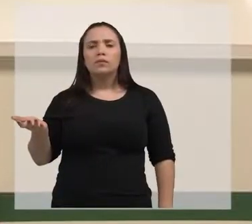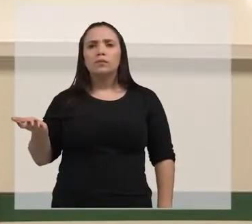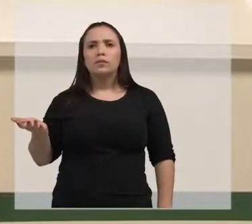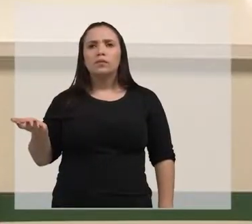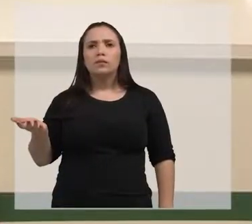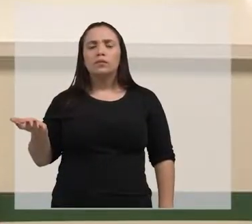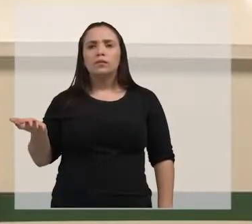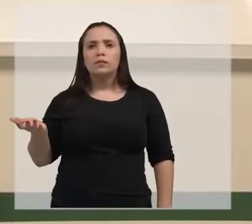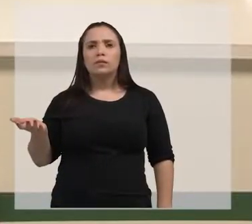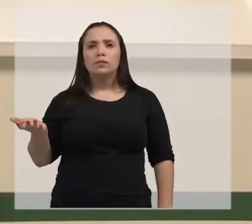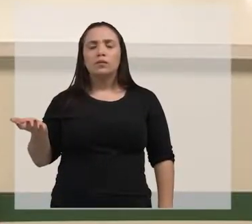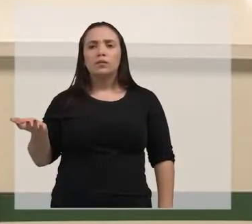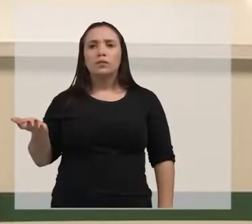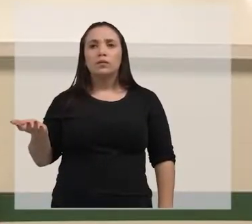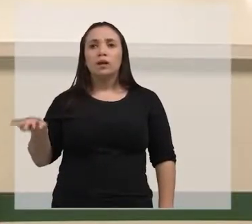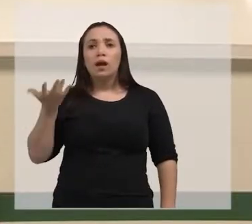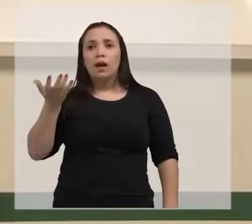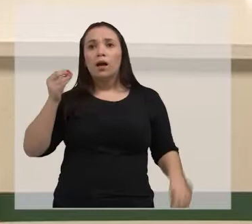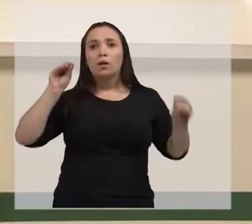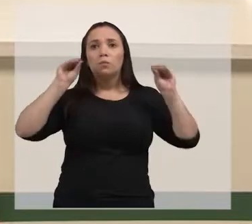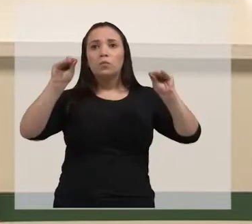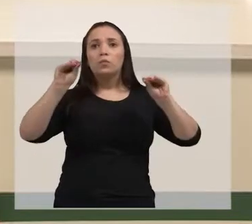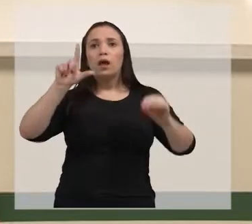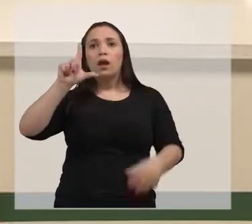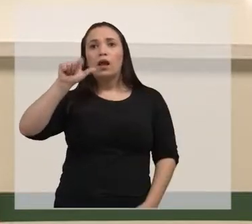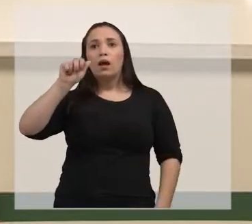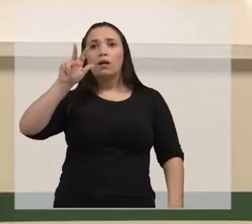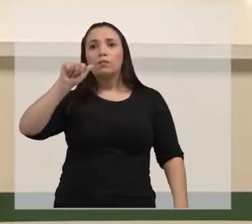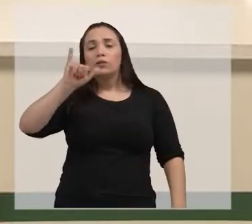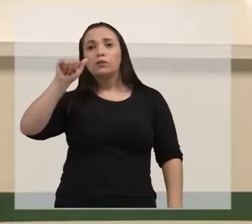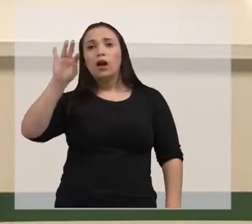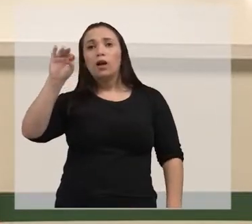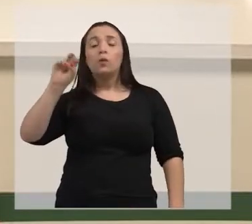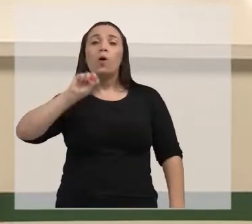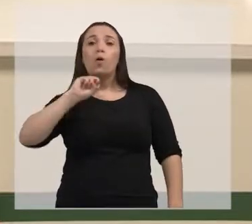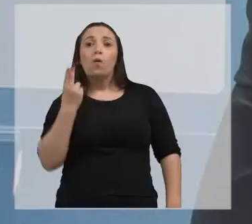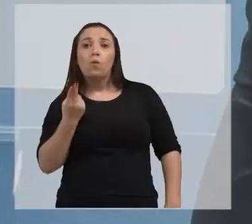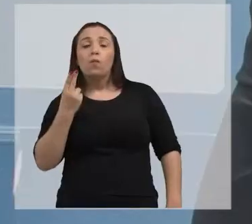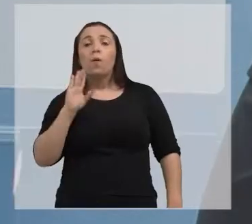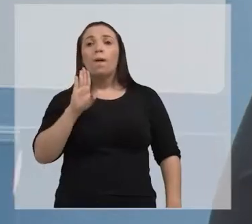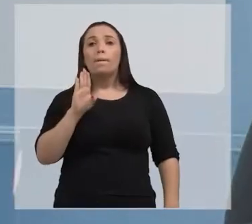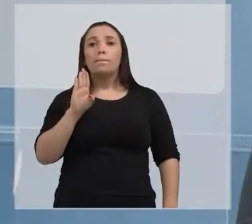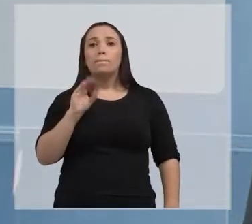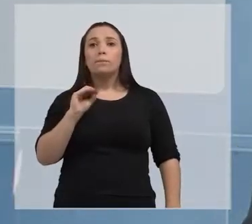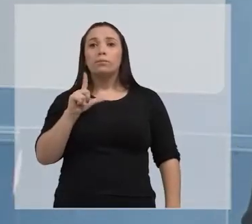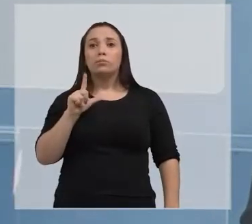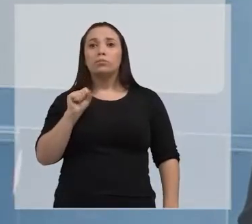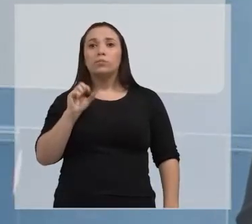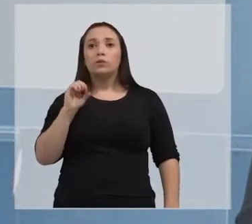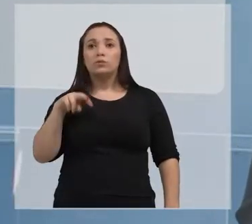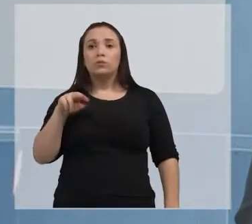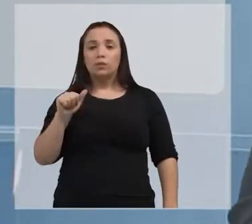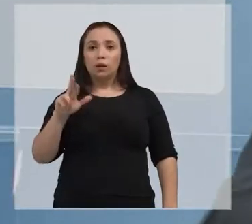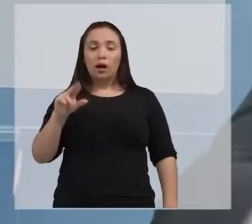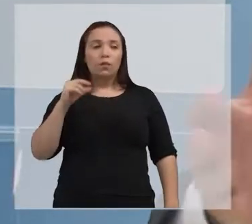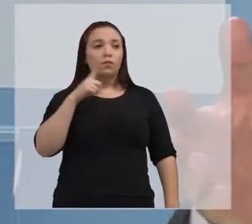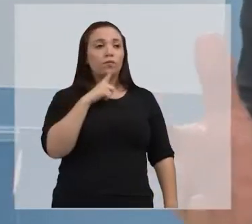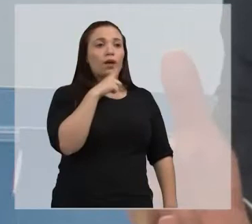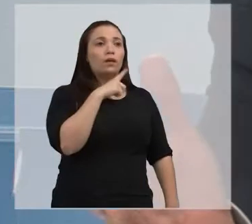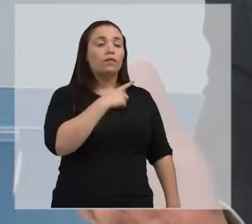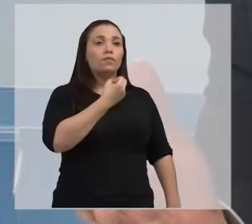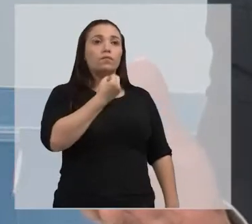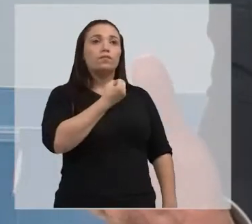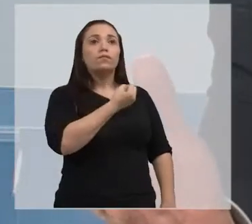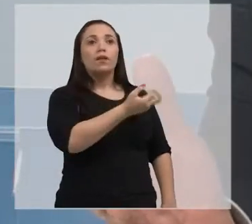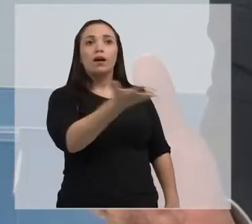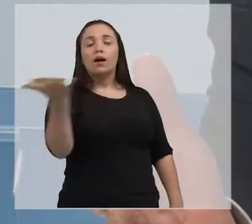da extrema-direita aí, ele quer botar o nome Lava Jato, ou então botar o nome do Bolsonaro. Em vez de ter um Bolsonaro lá, vão ter vários